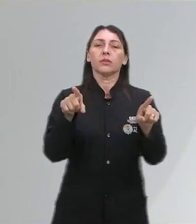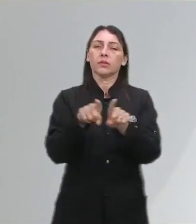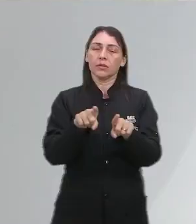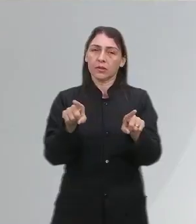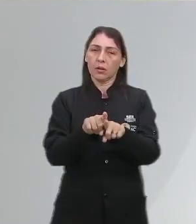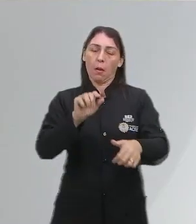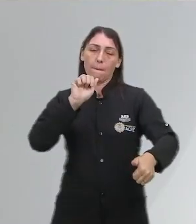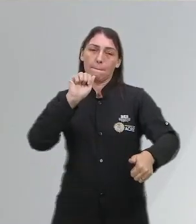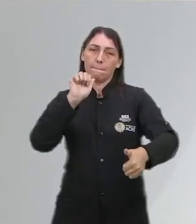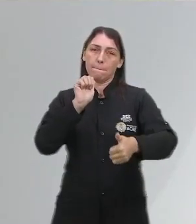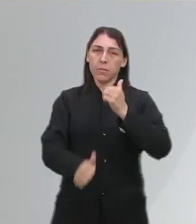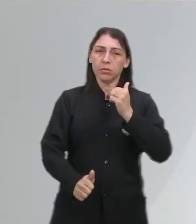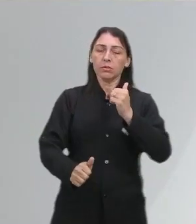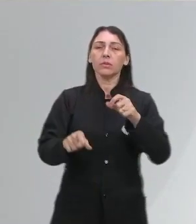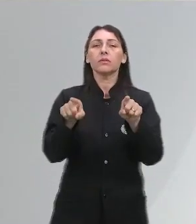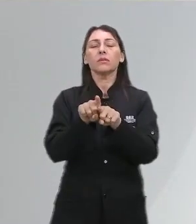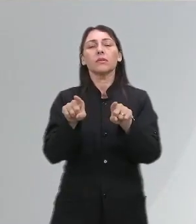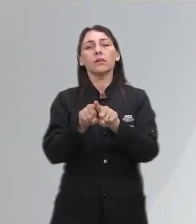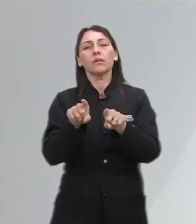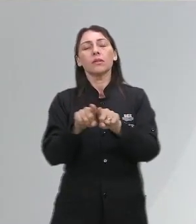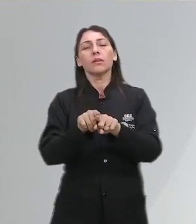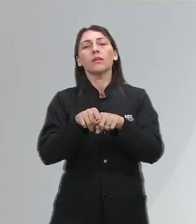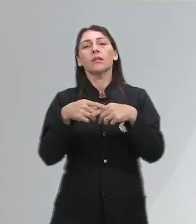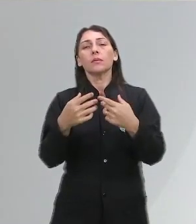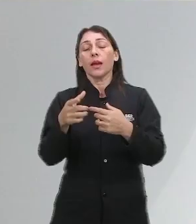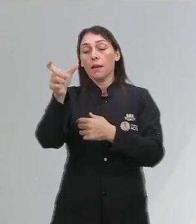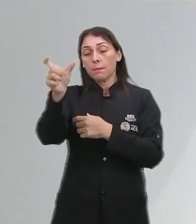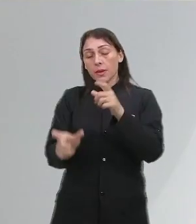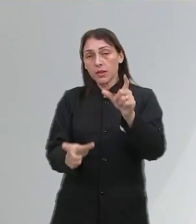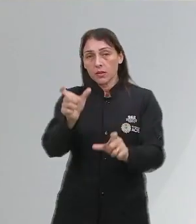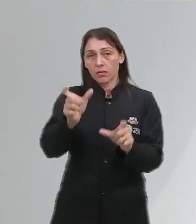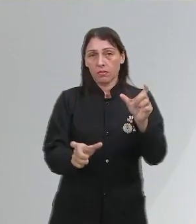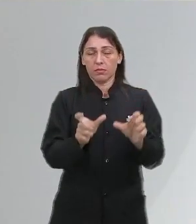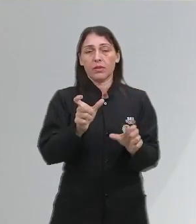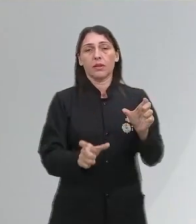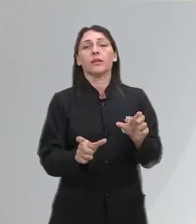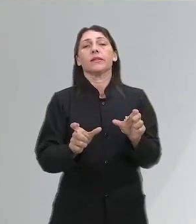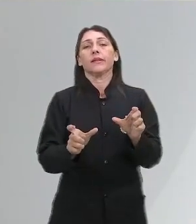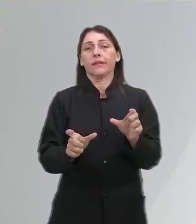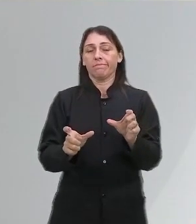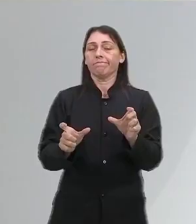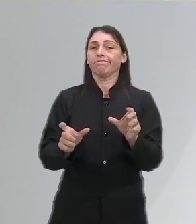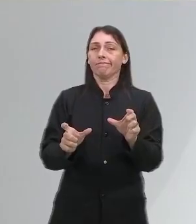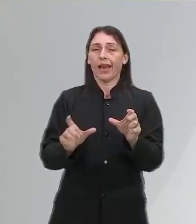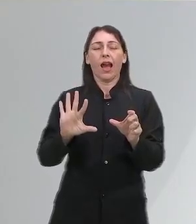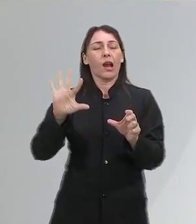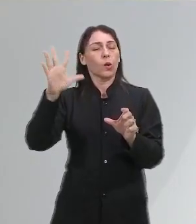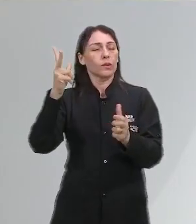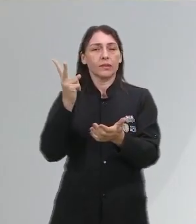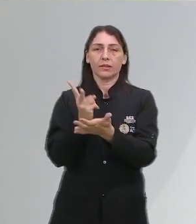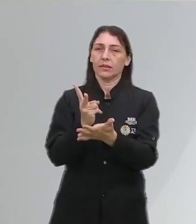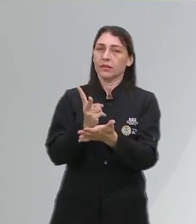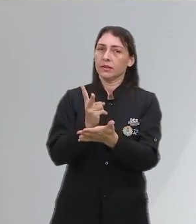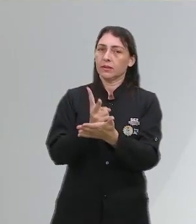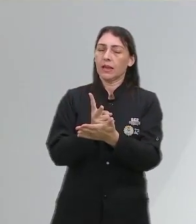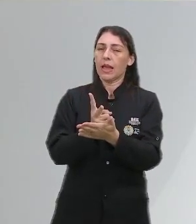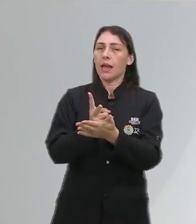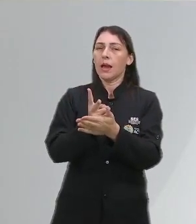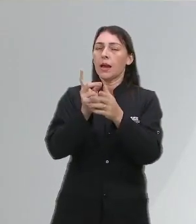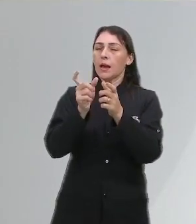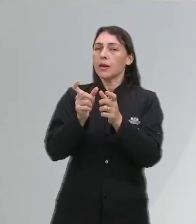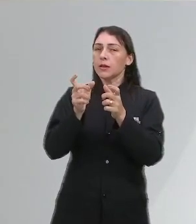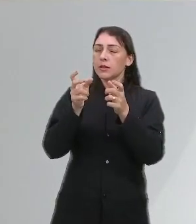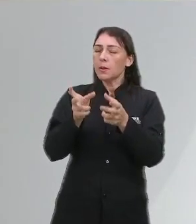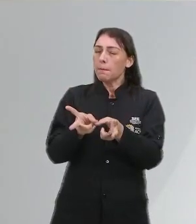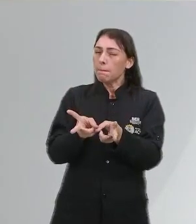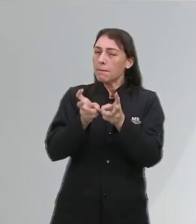de treinadores relacionados a atletas, é muito evidente, é muito grande. E a gente observa isso, que